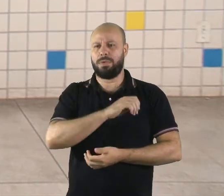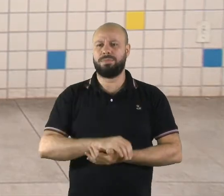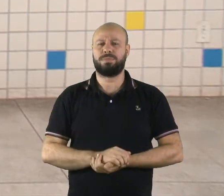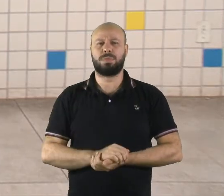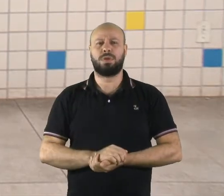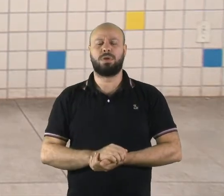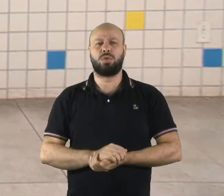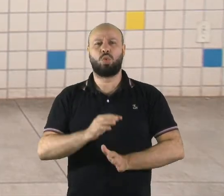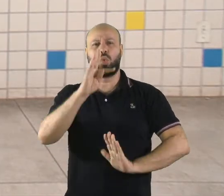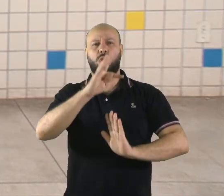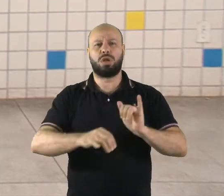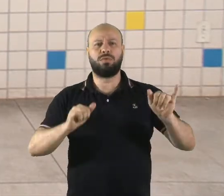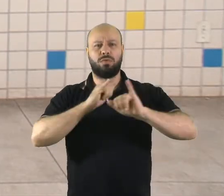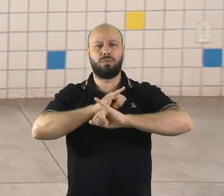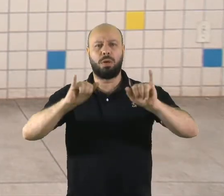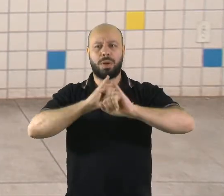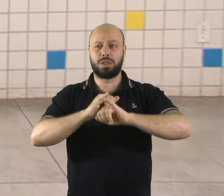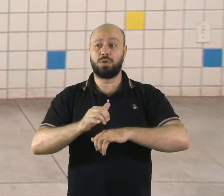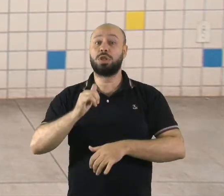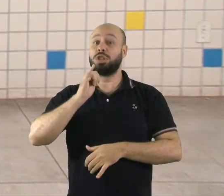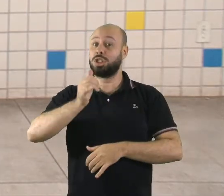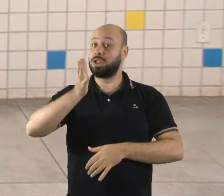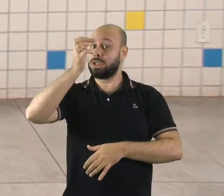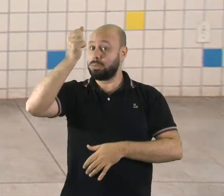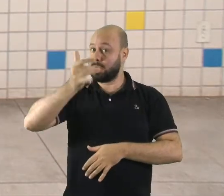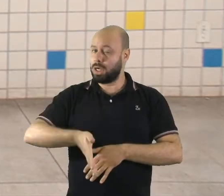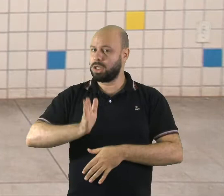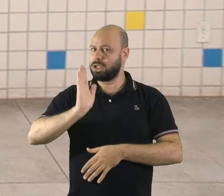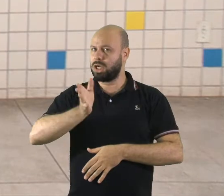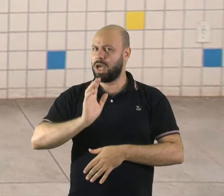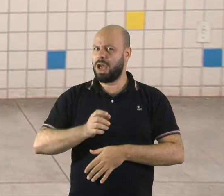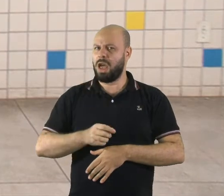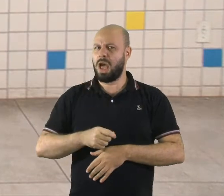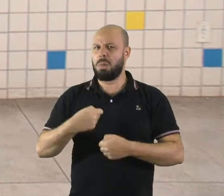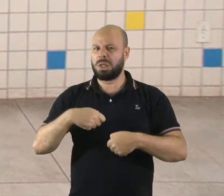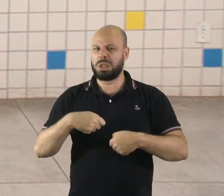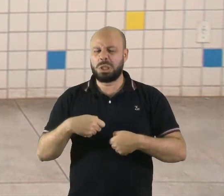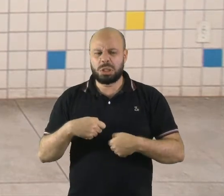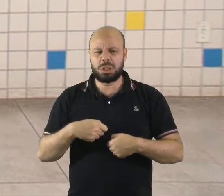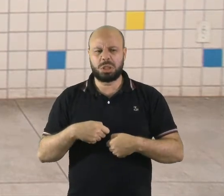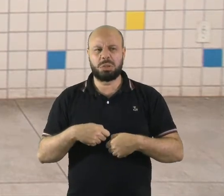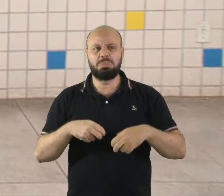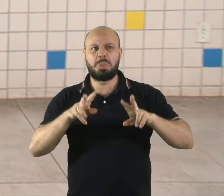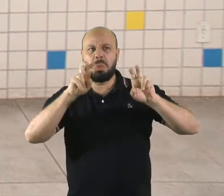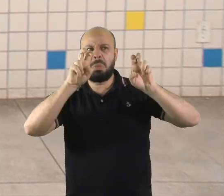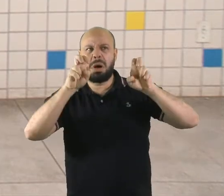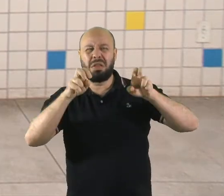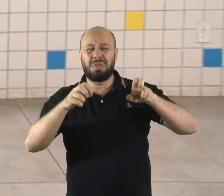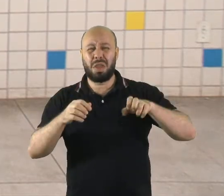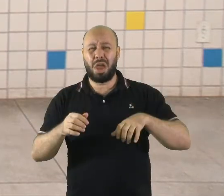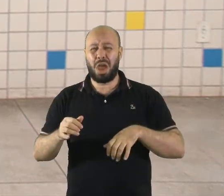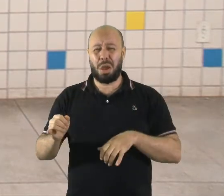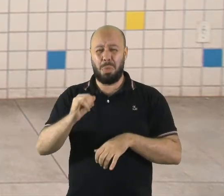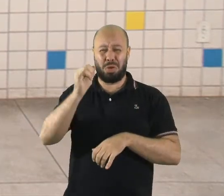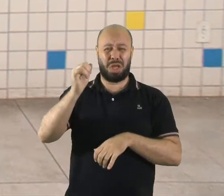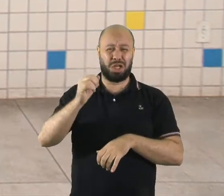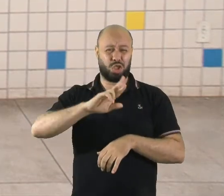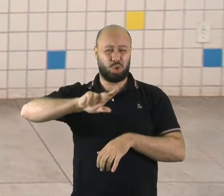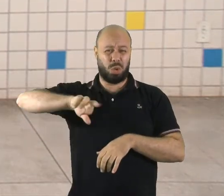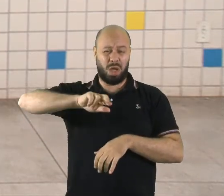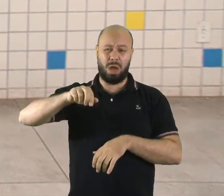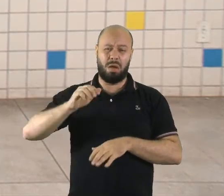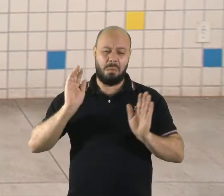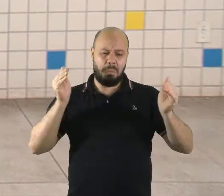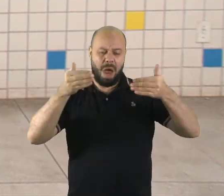não pode, como eu já disse antes, se deter muito a assuntos que não são tão relevantes. Como eu sempre falo